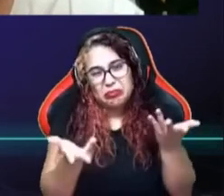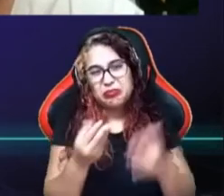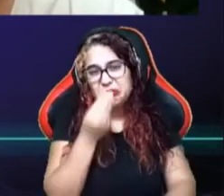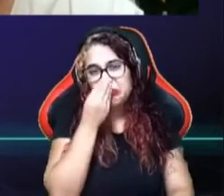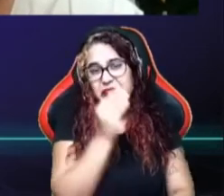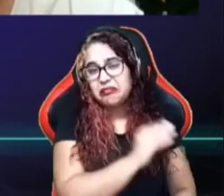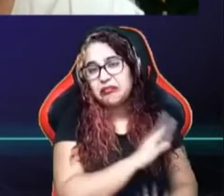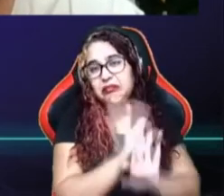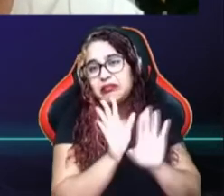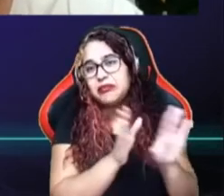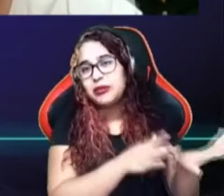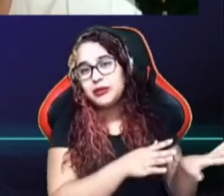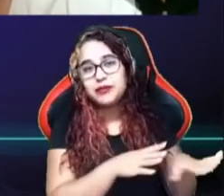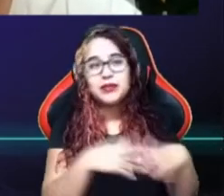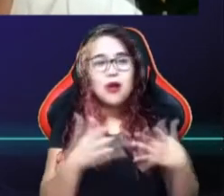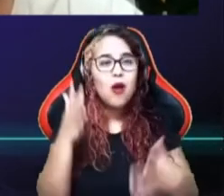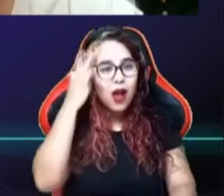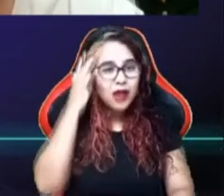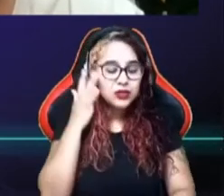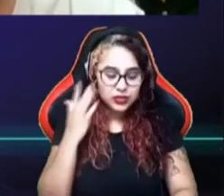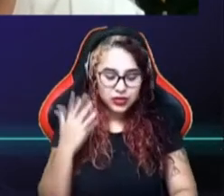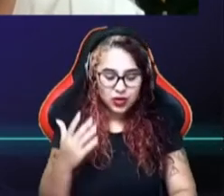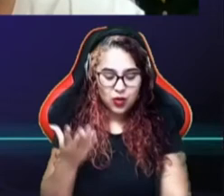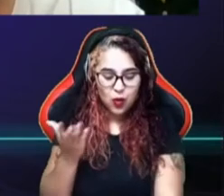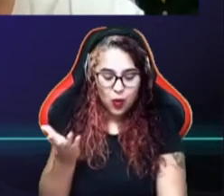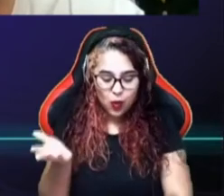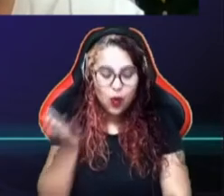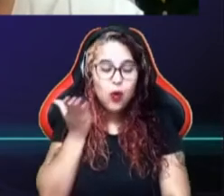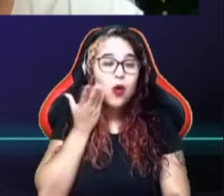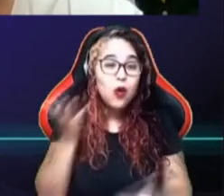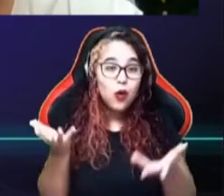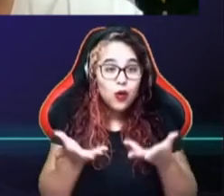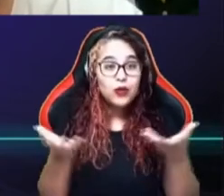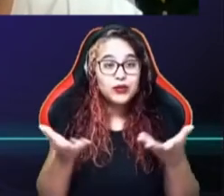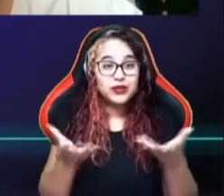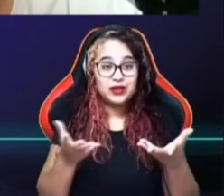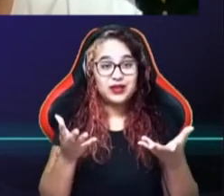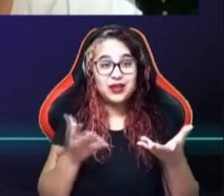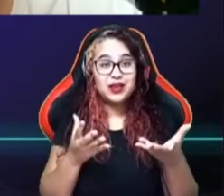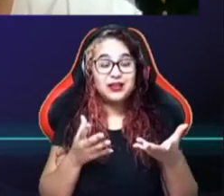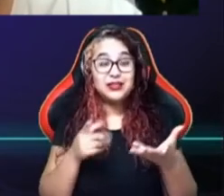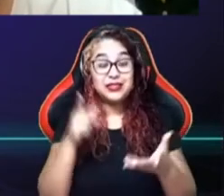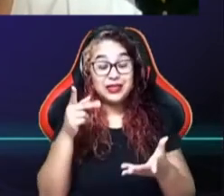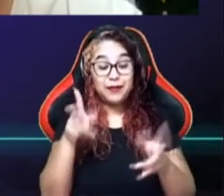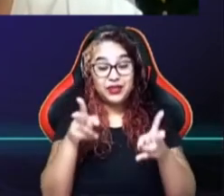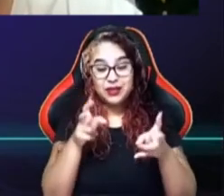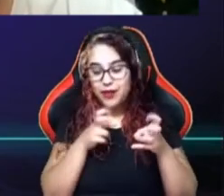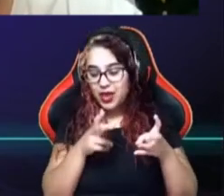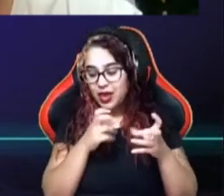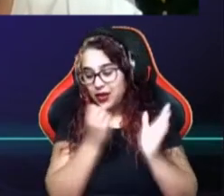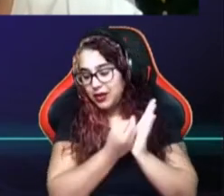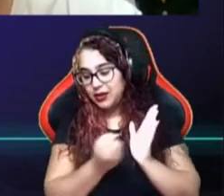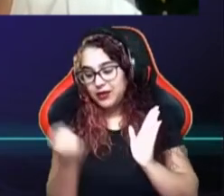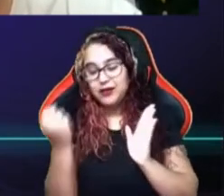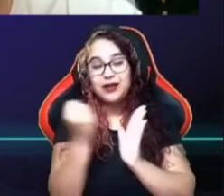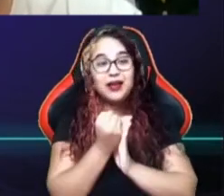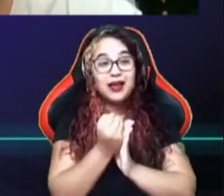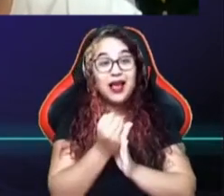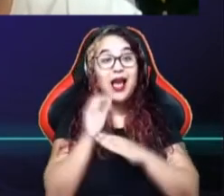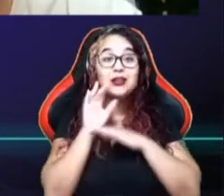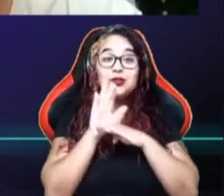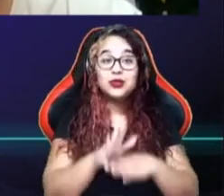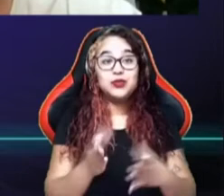eu acho que as publishers hoje também já viram isso, né? Que as marcas ajudam muito para que a gente